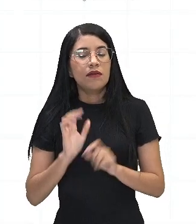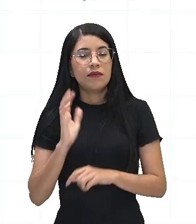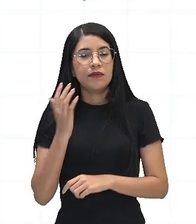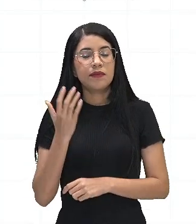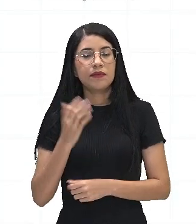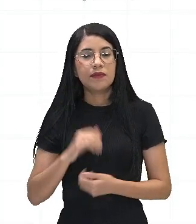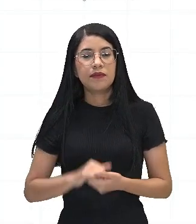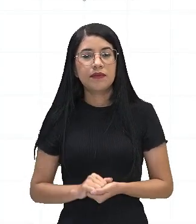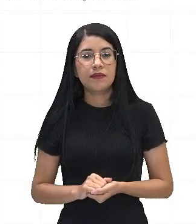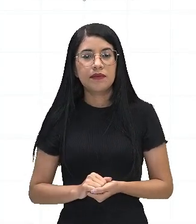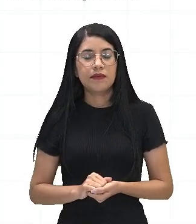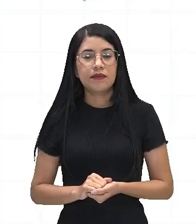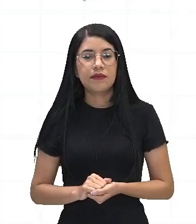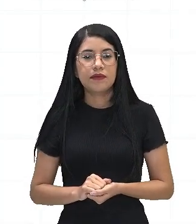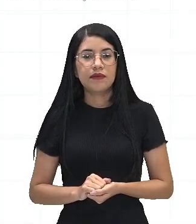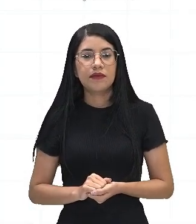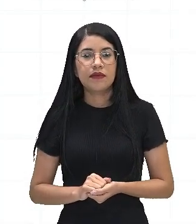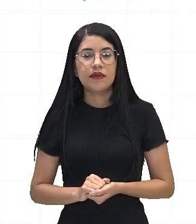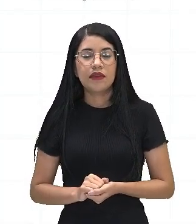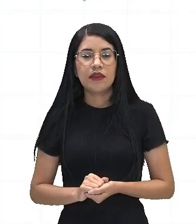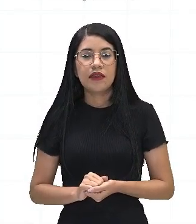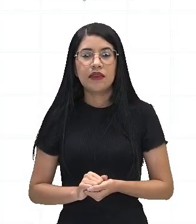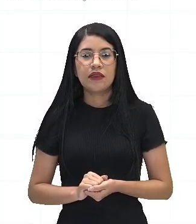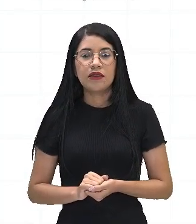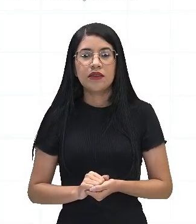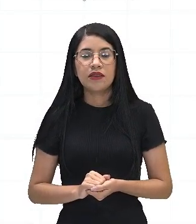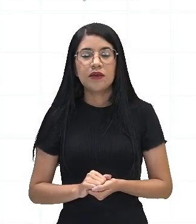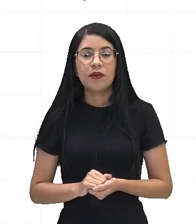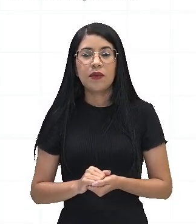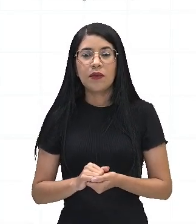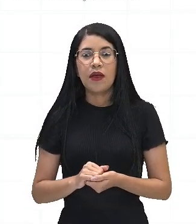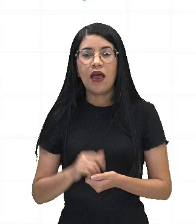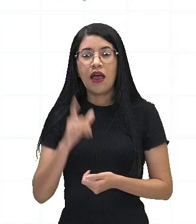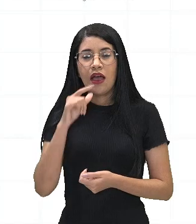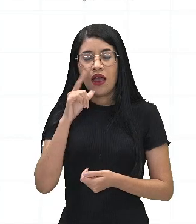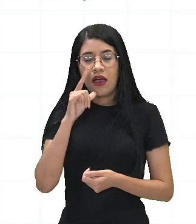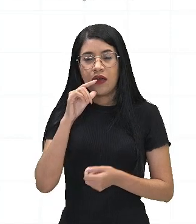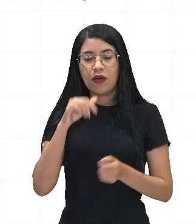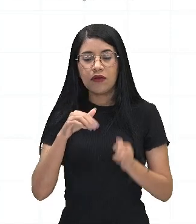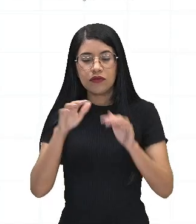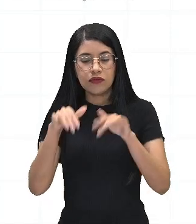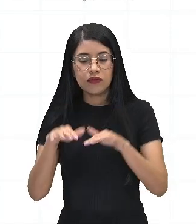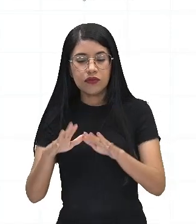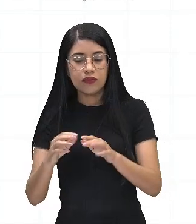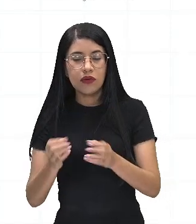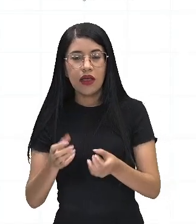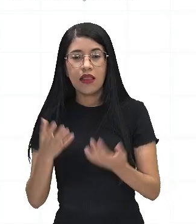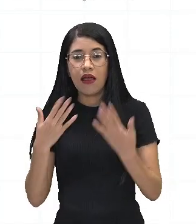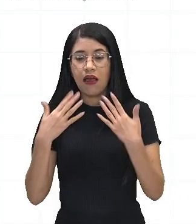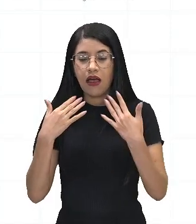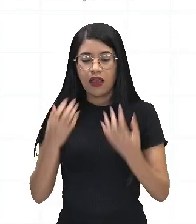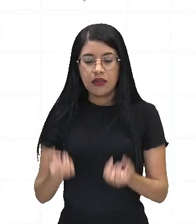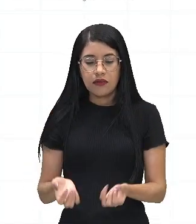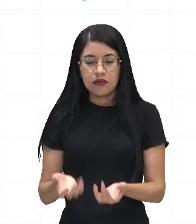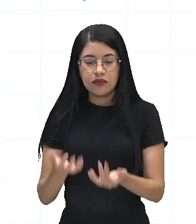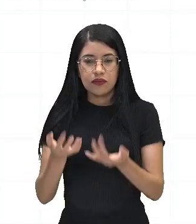natural que aquece a água do Oceano Pacífico. aquece a água do Oceano